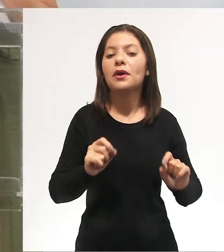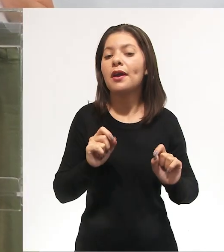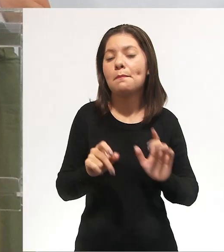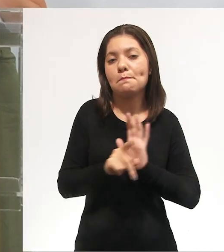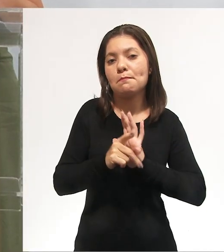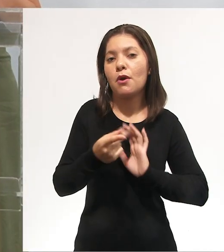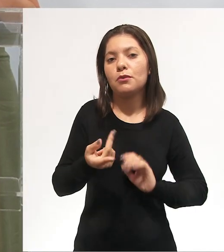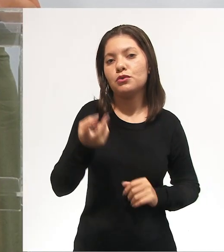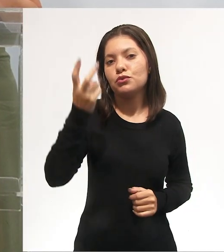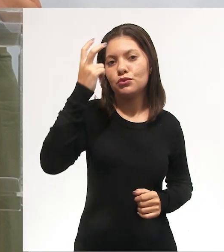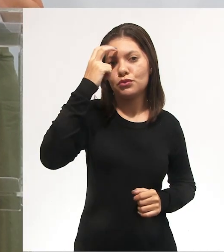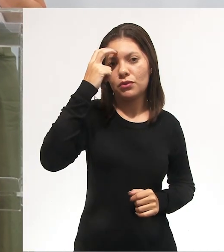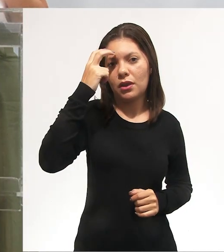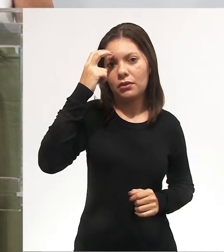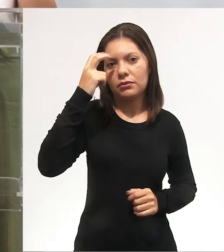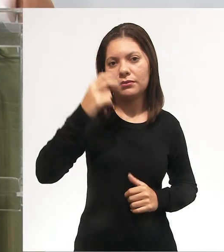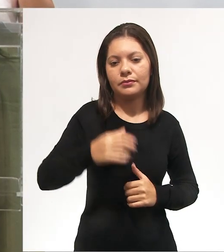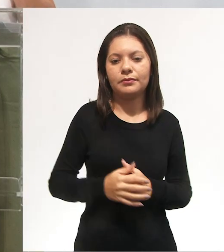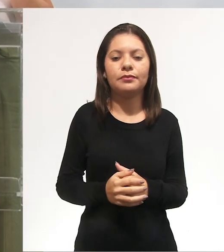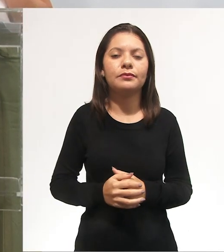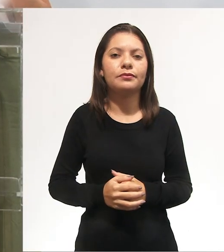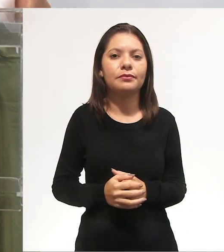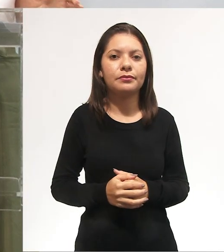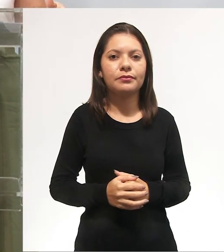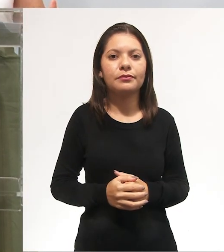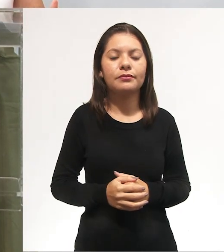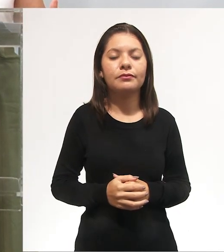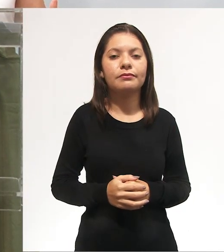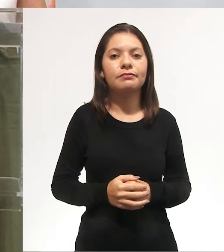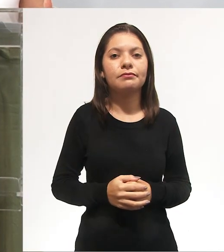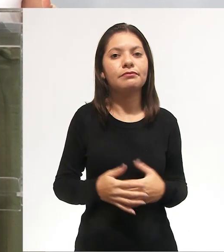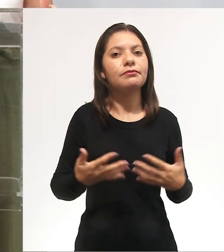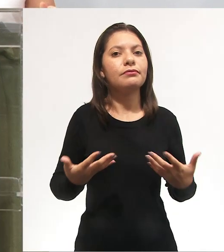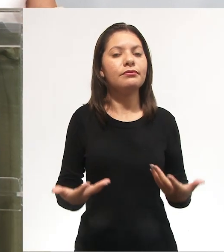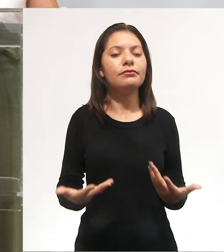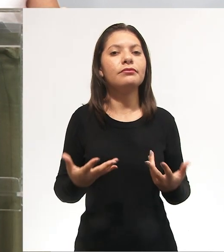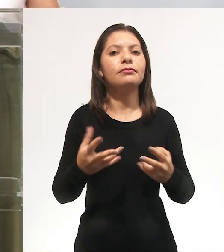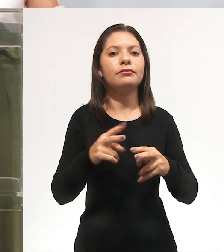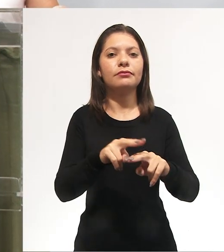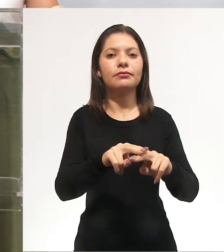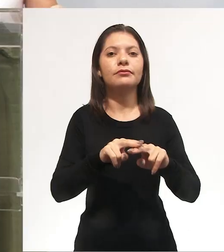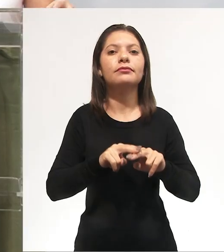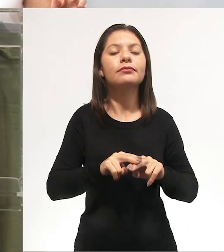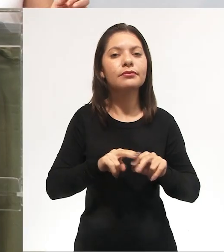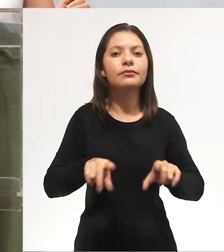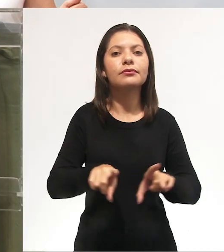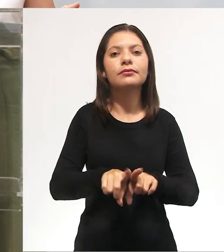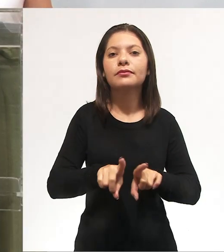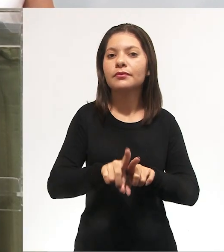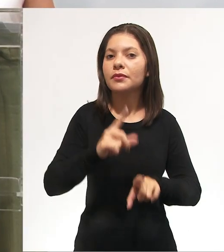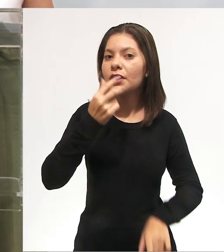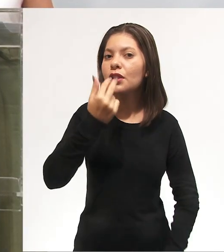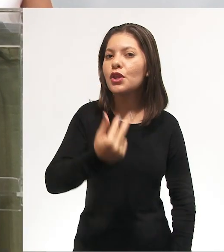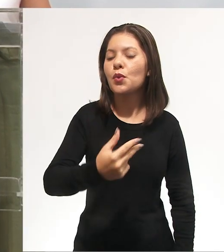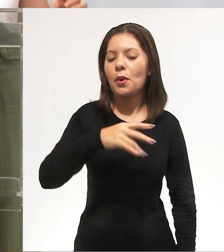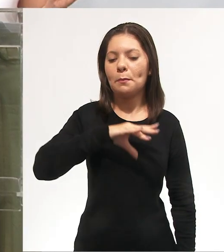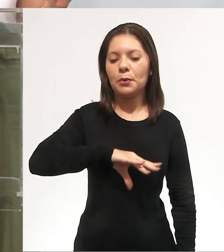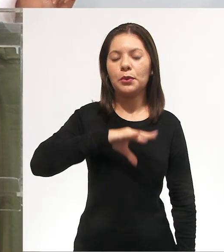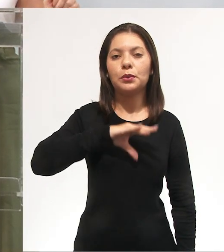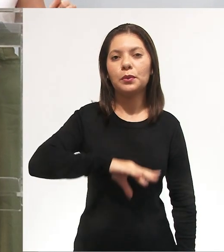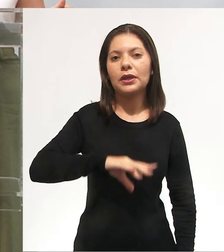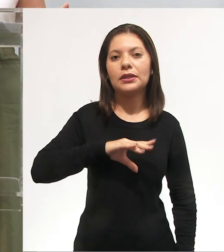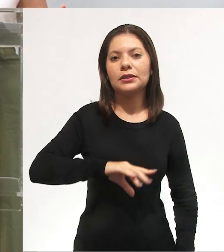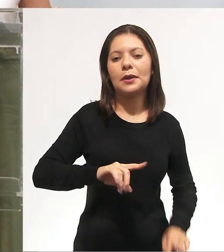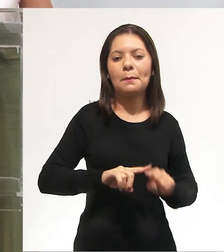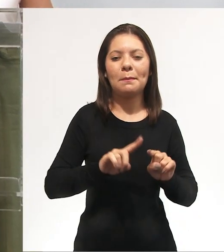da questão cultural, né? Não tem como dissociar. E é por isso mesmo que nós falamos a língua portuguesa, mas nós